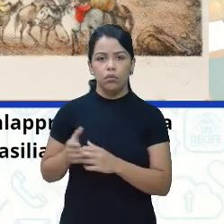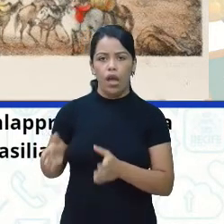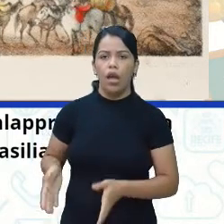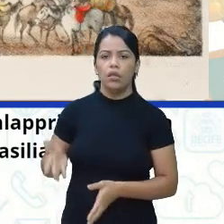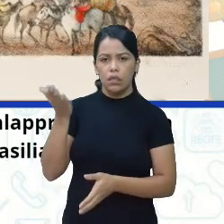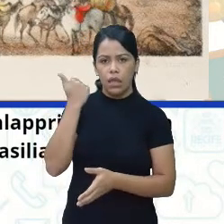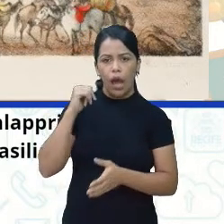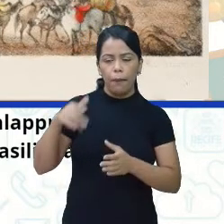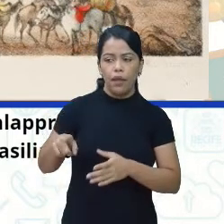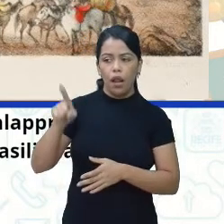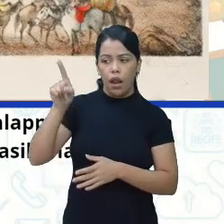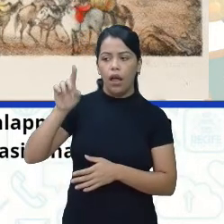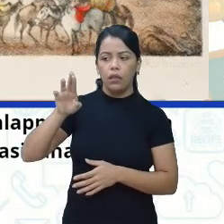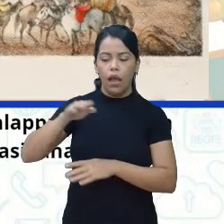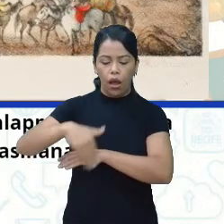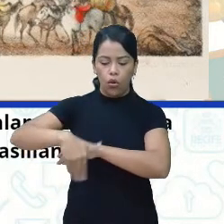Alfândega,